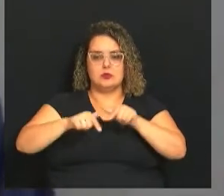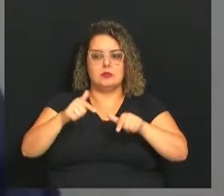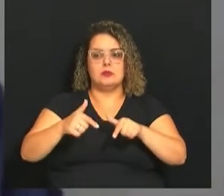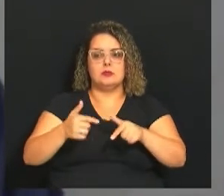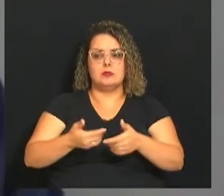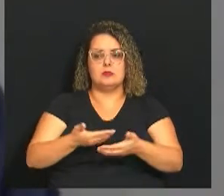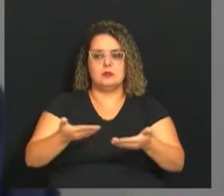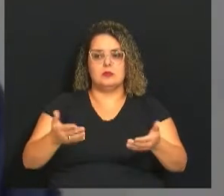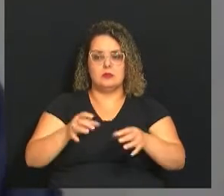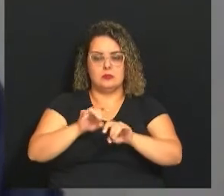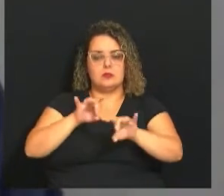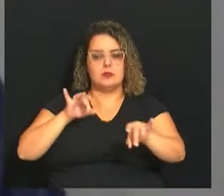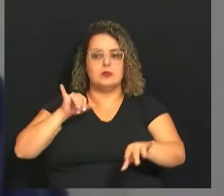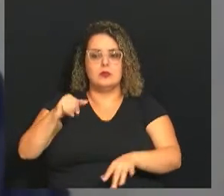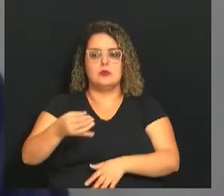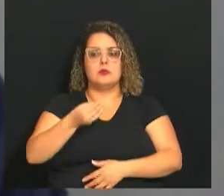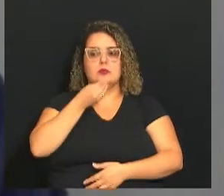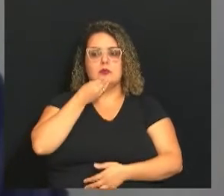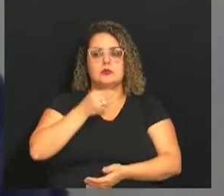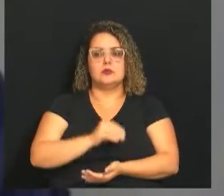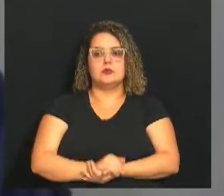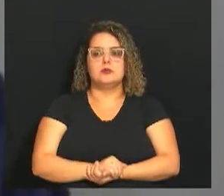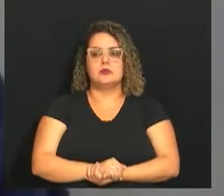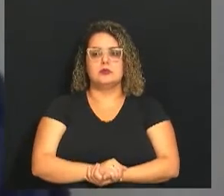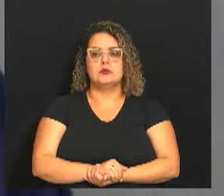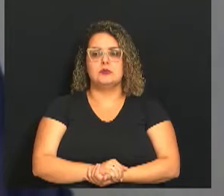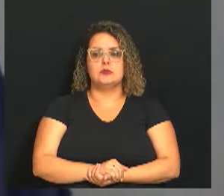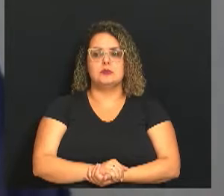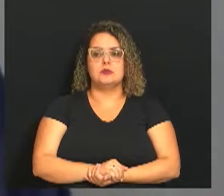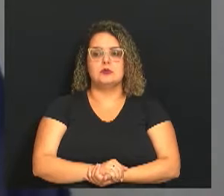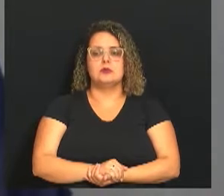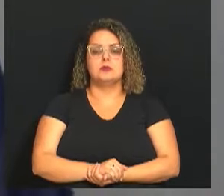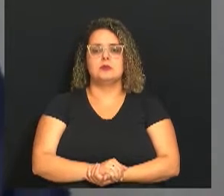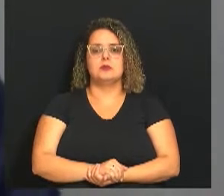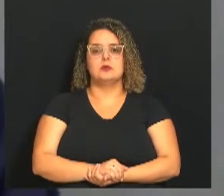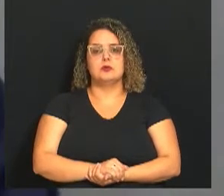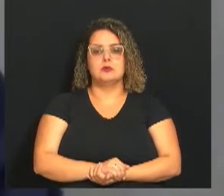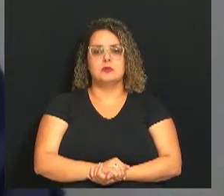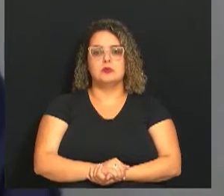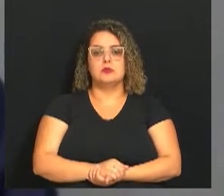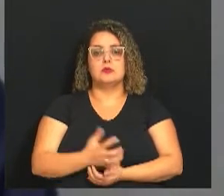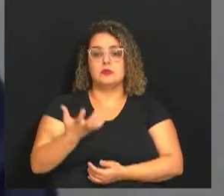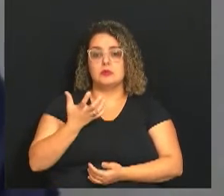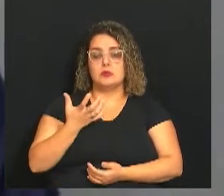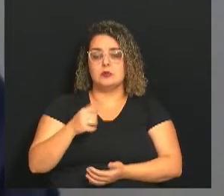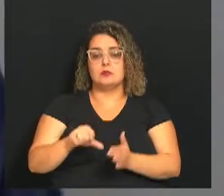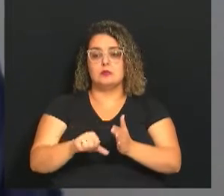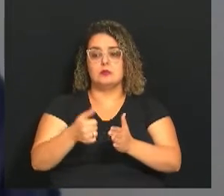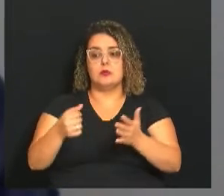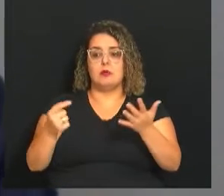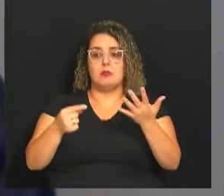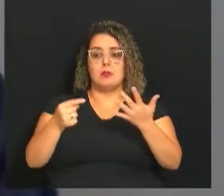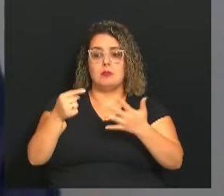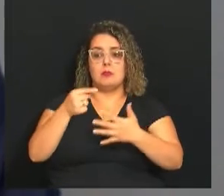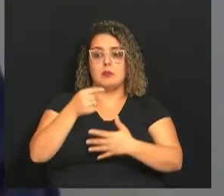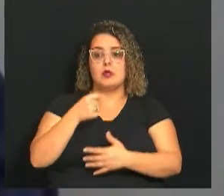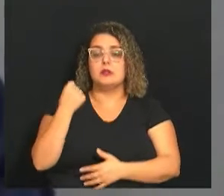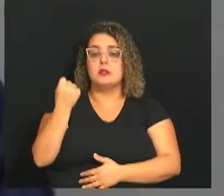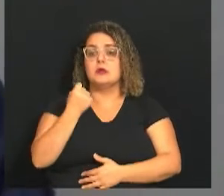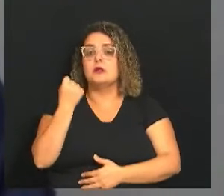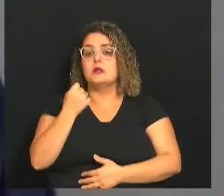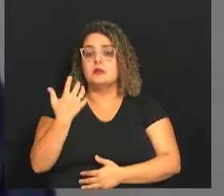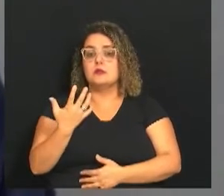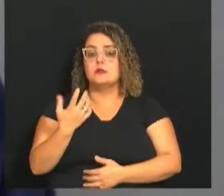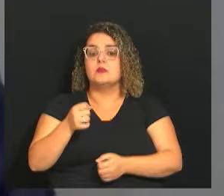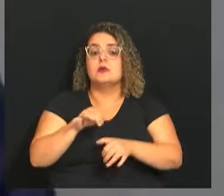essa oportunidade. E eu queria primeiro passar algumas questões da gravidade, da amplitude